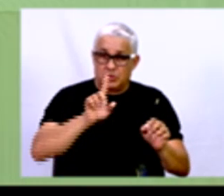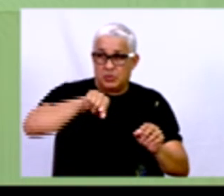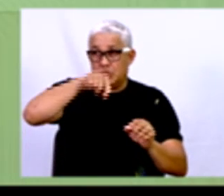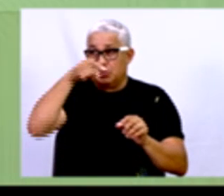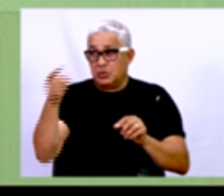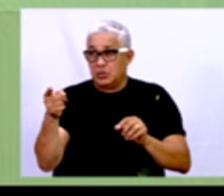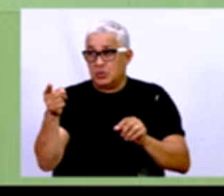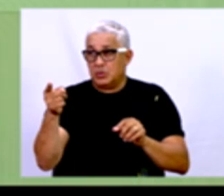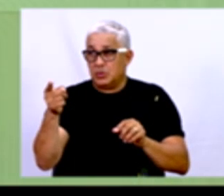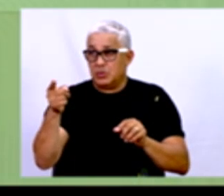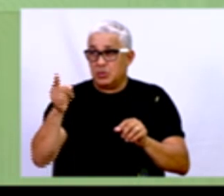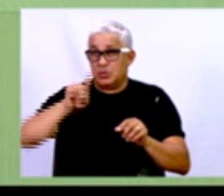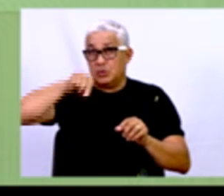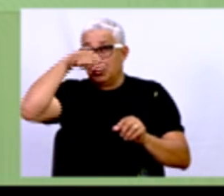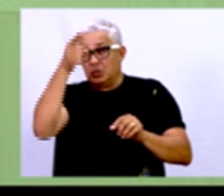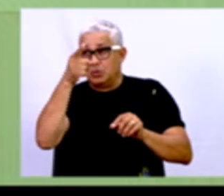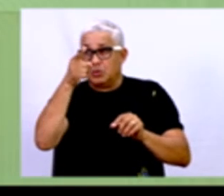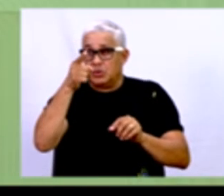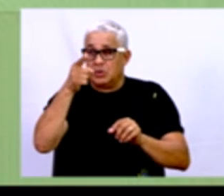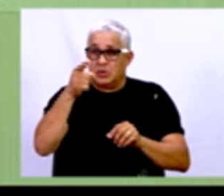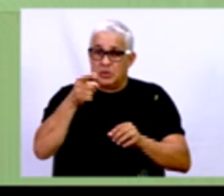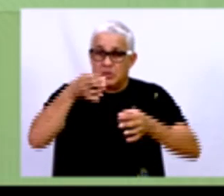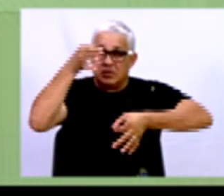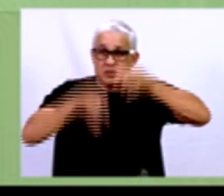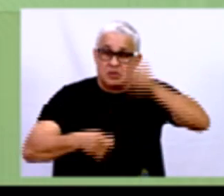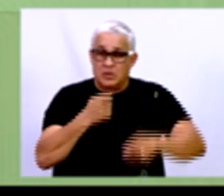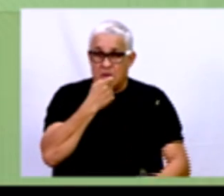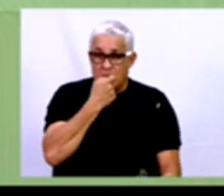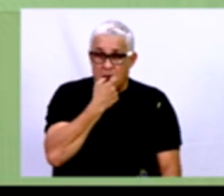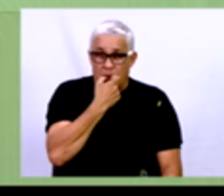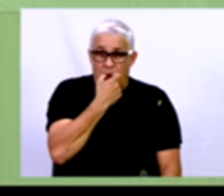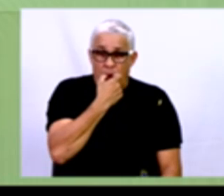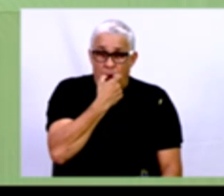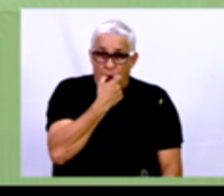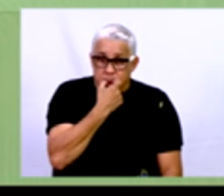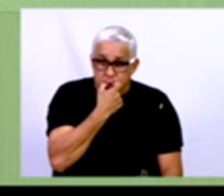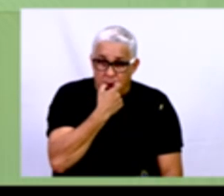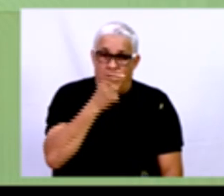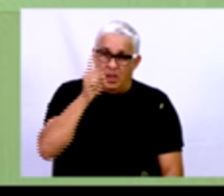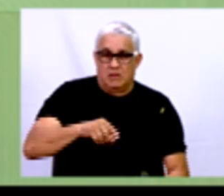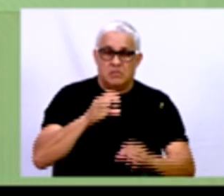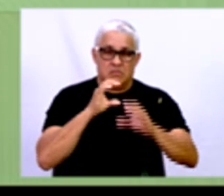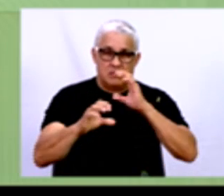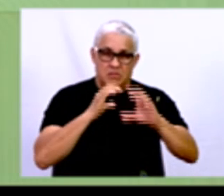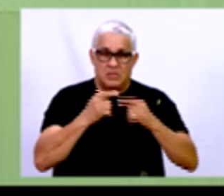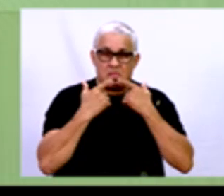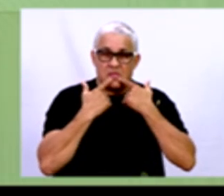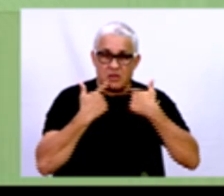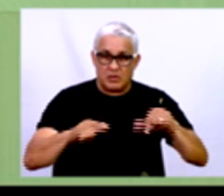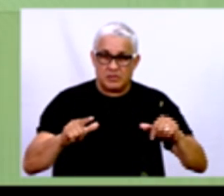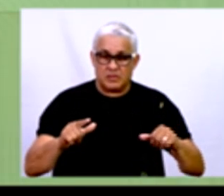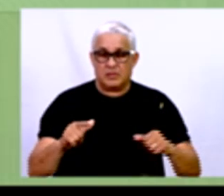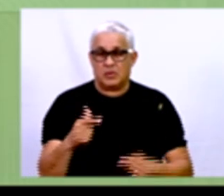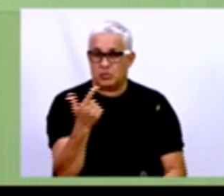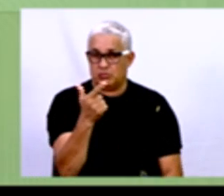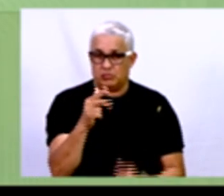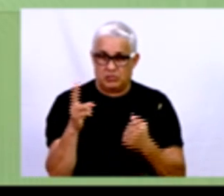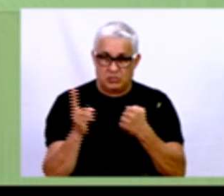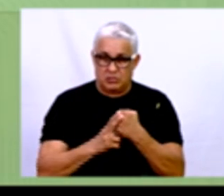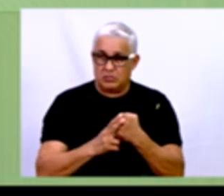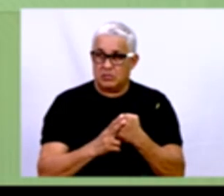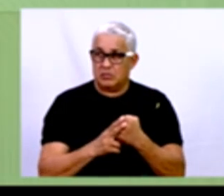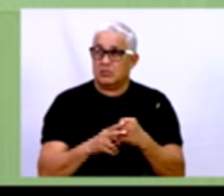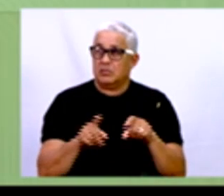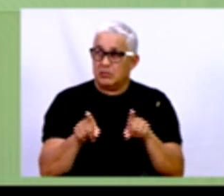juiz apitando. Então, o som do apito também comunica alguma coisa. Então, é linguagem não verbal.